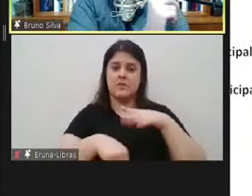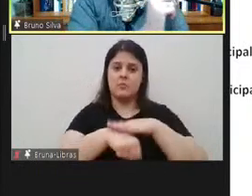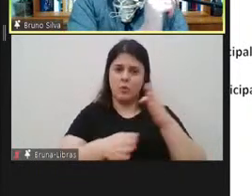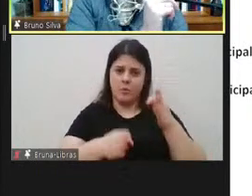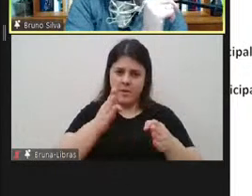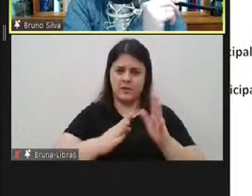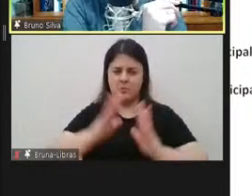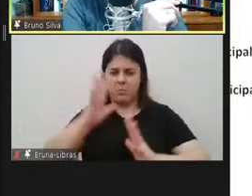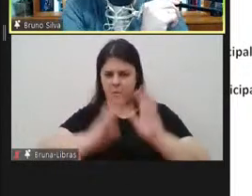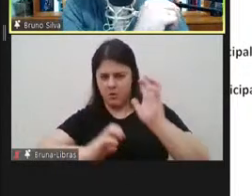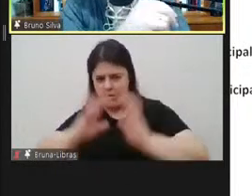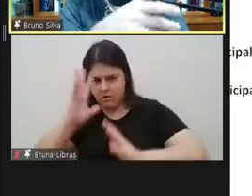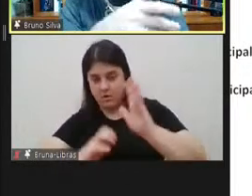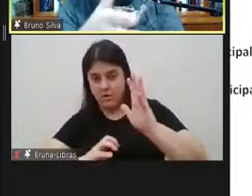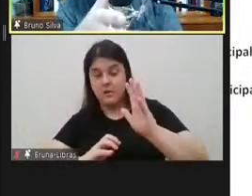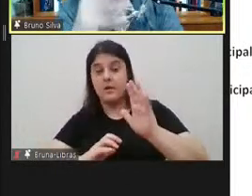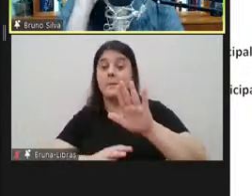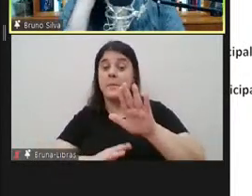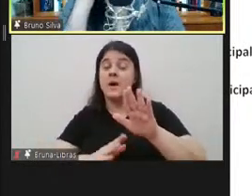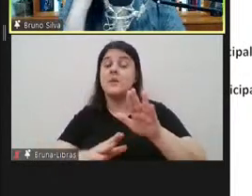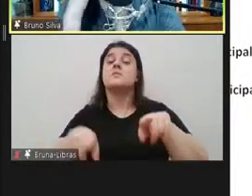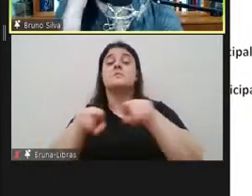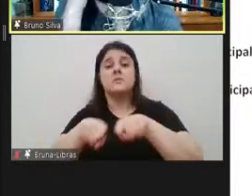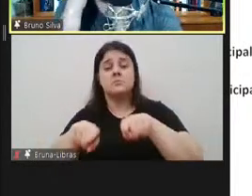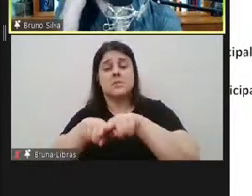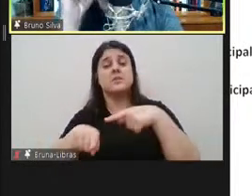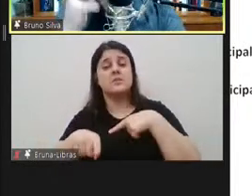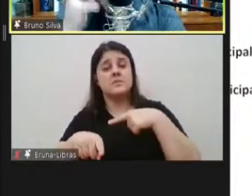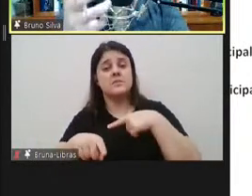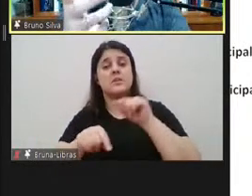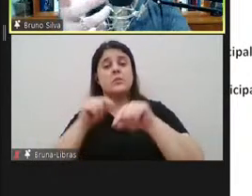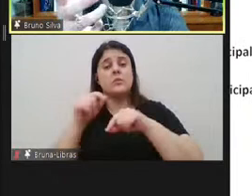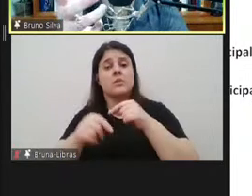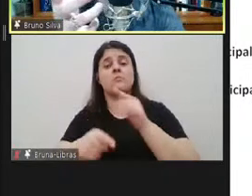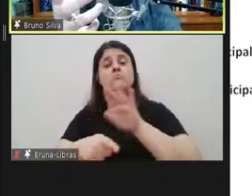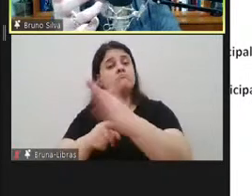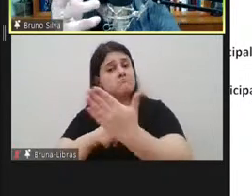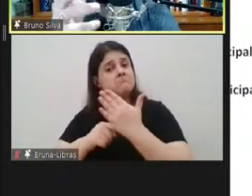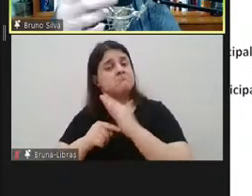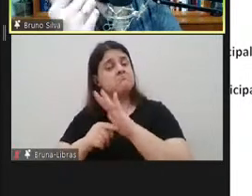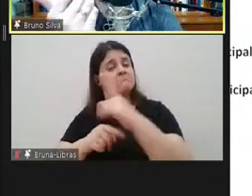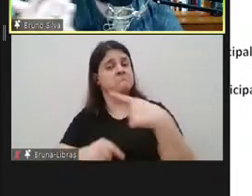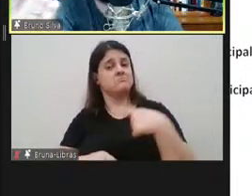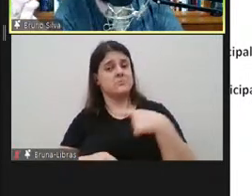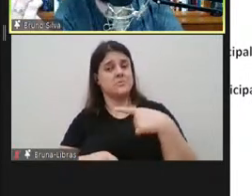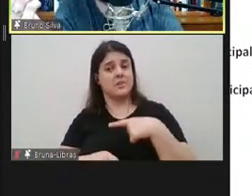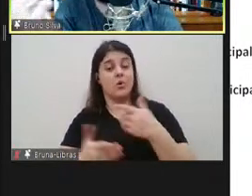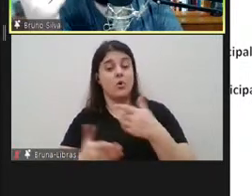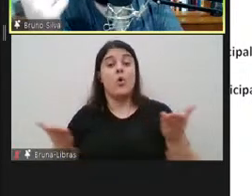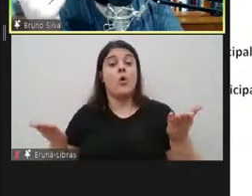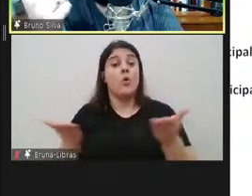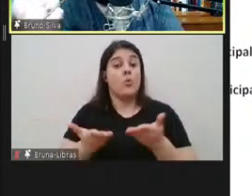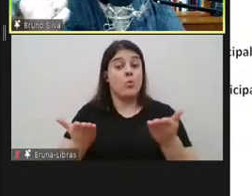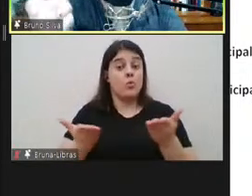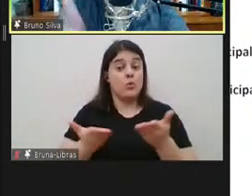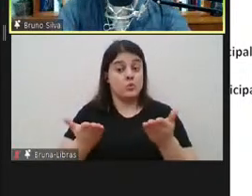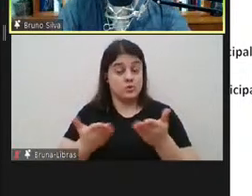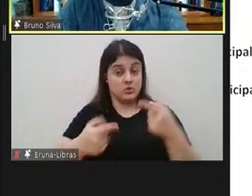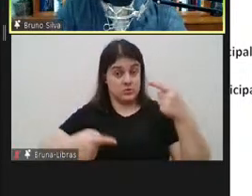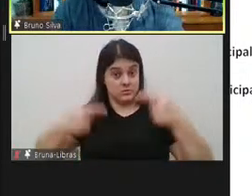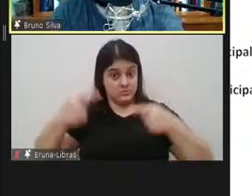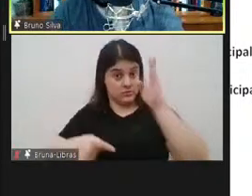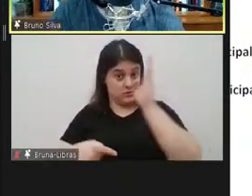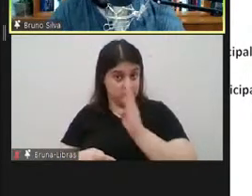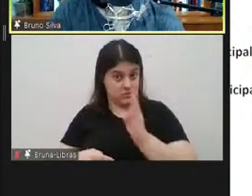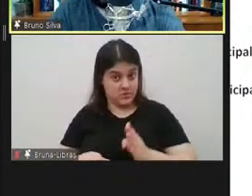de conflito mas a maior parte do tempo ele foi marcado também por instrumentos de cooperação atualmente na na